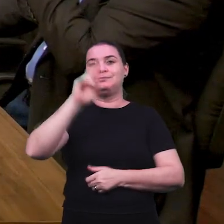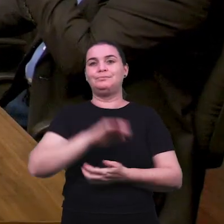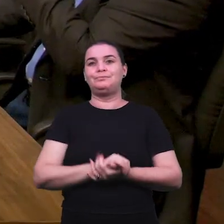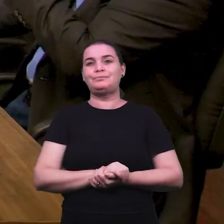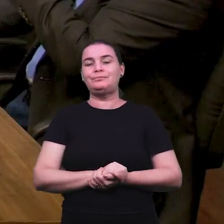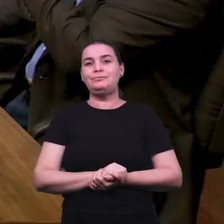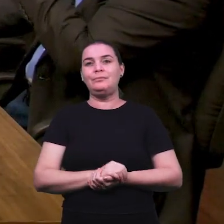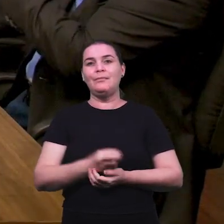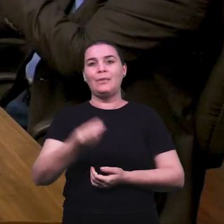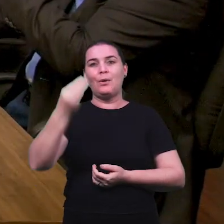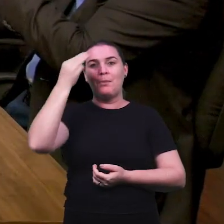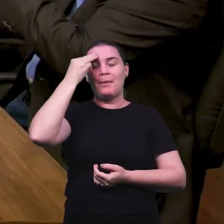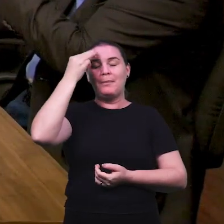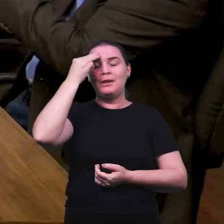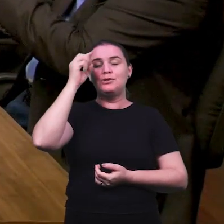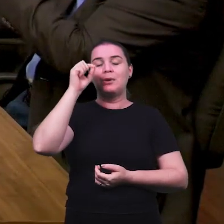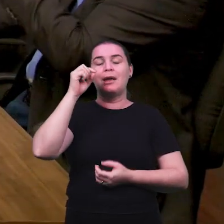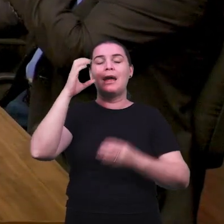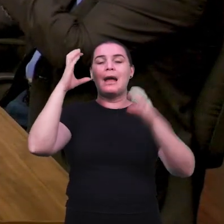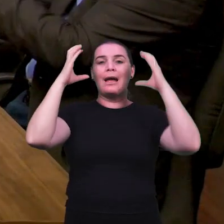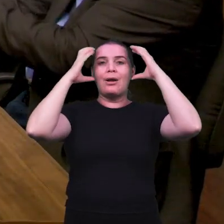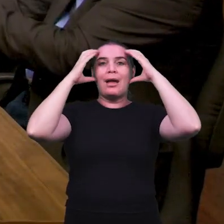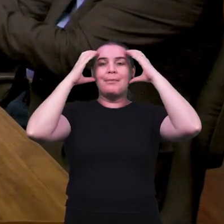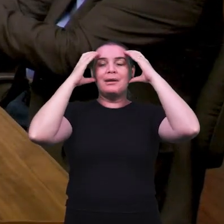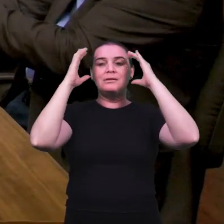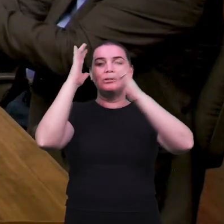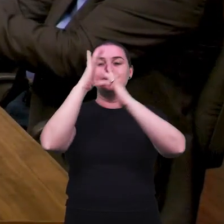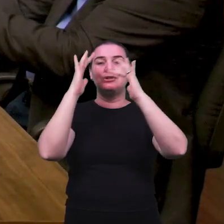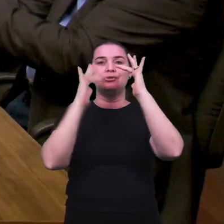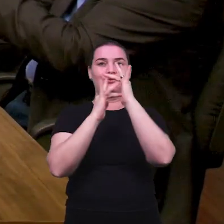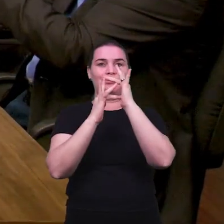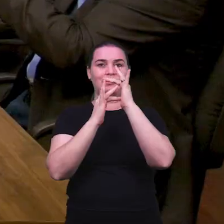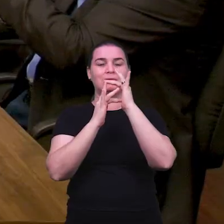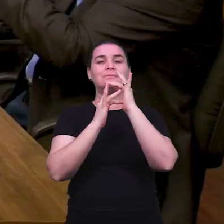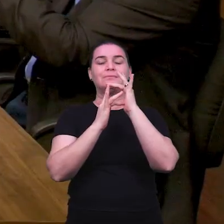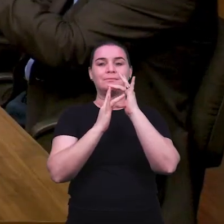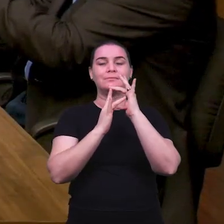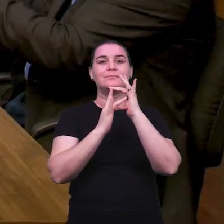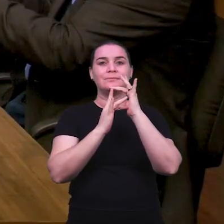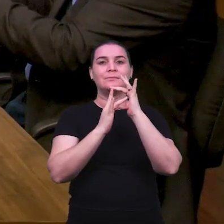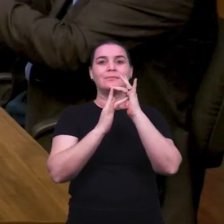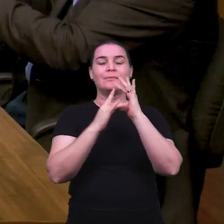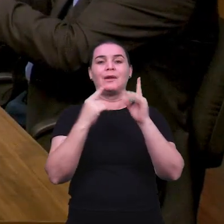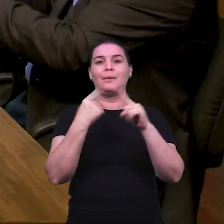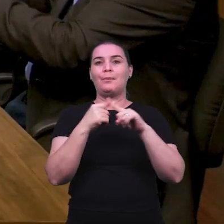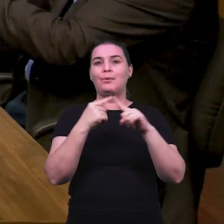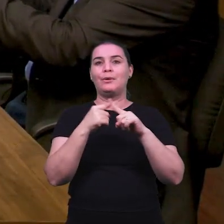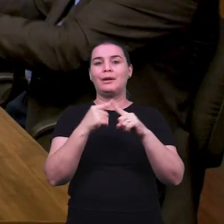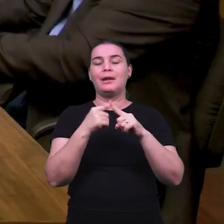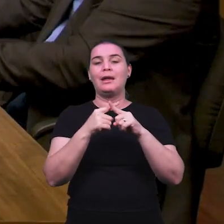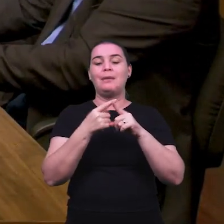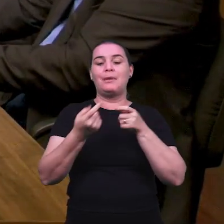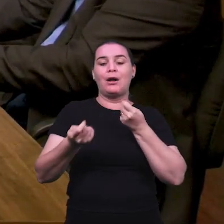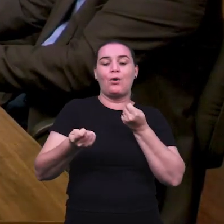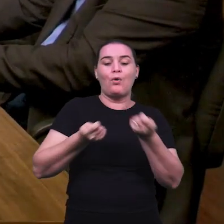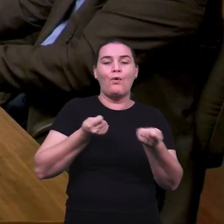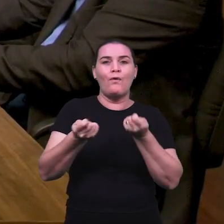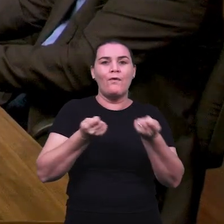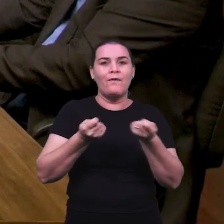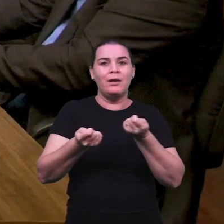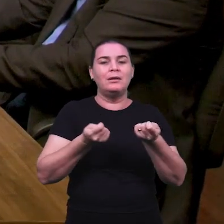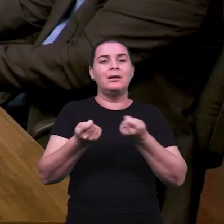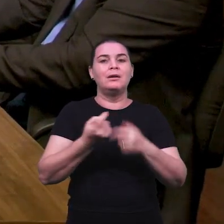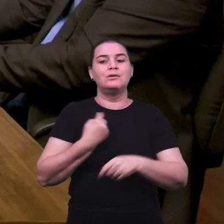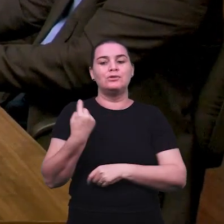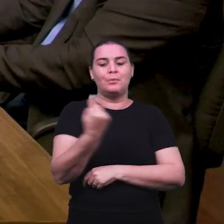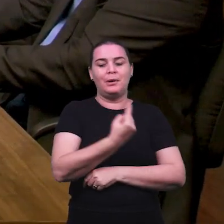a mente, ou seja, o cabeça, que Jesus seja o cabeça, que Ele que venha governar sobre a nossa vida,